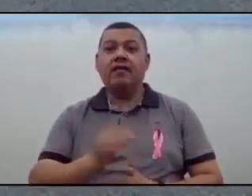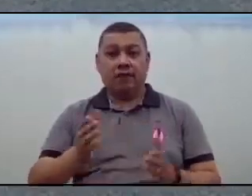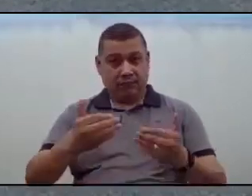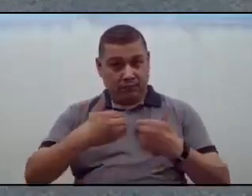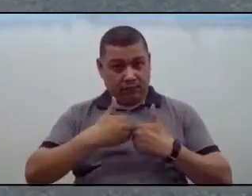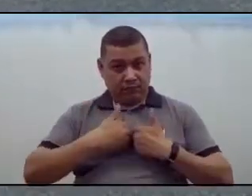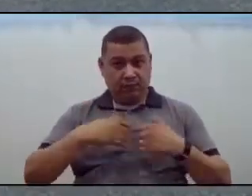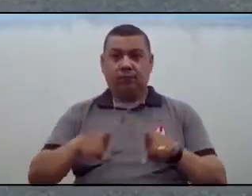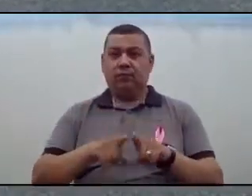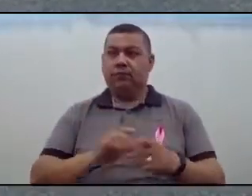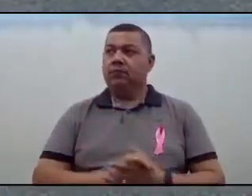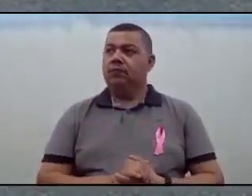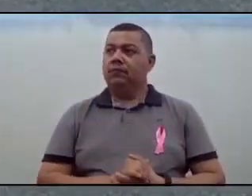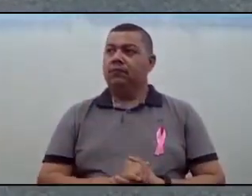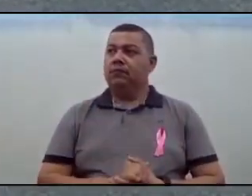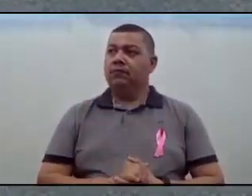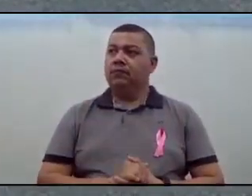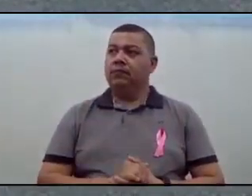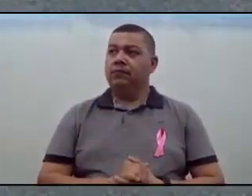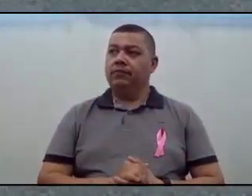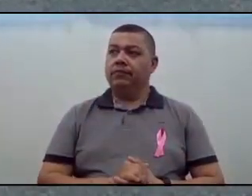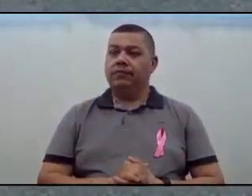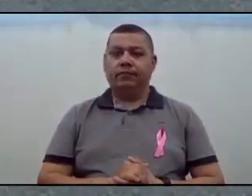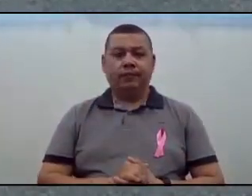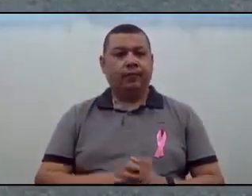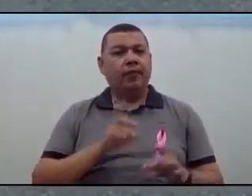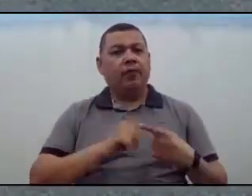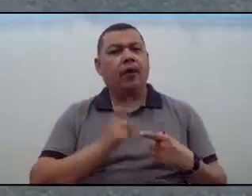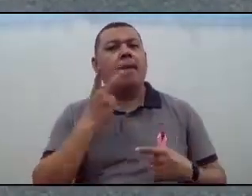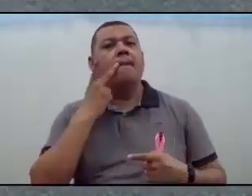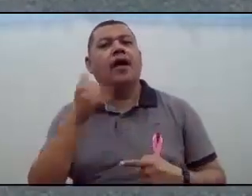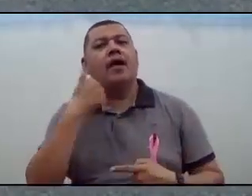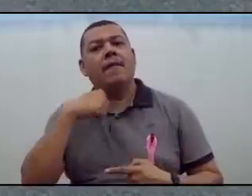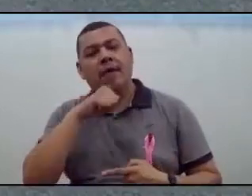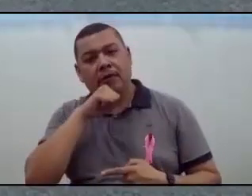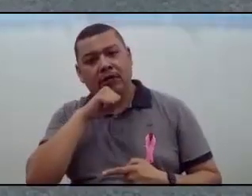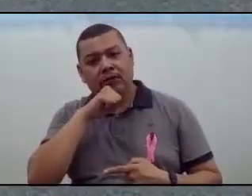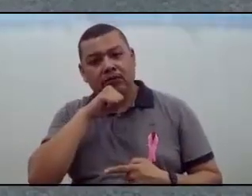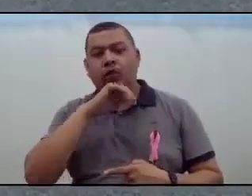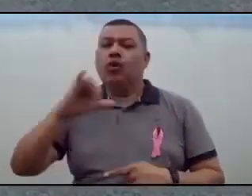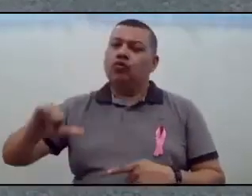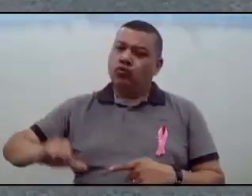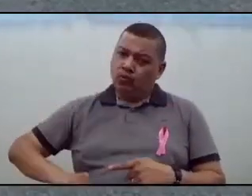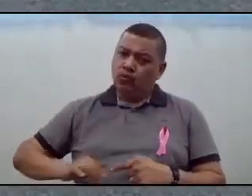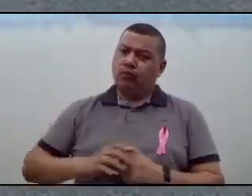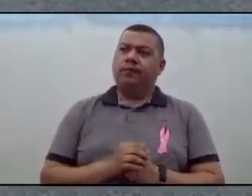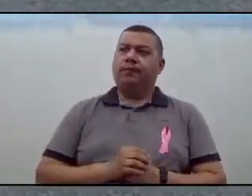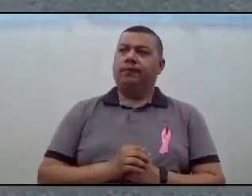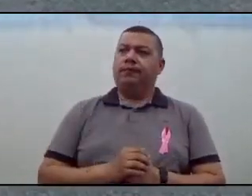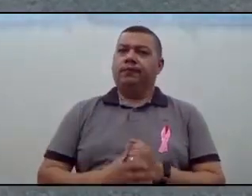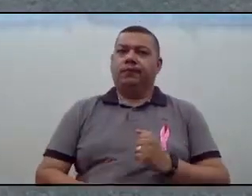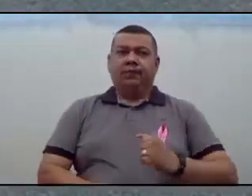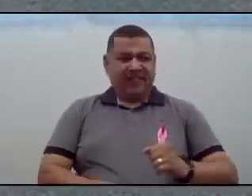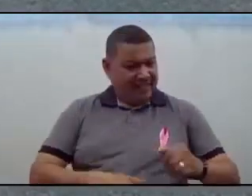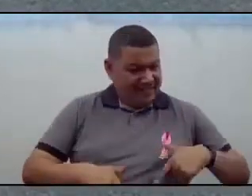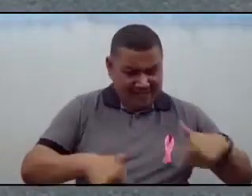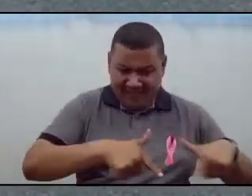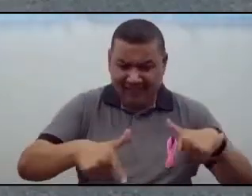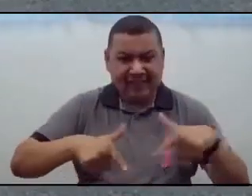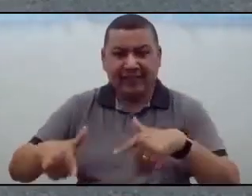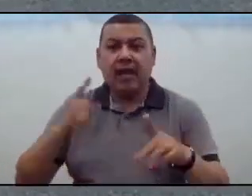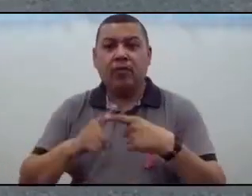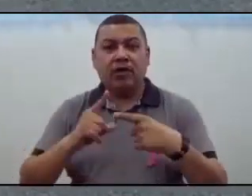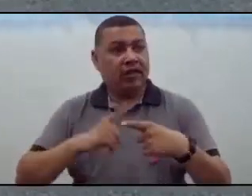sabe o quanto que um pai, uma mãe, a família tem que se dedicar para que realmente a criança